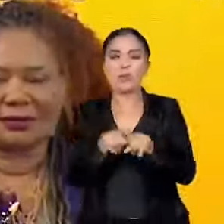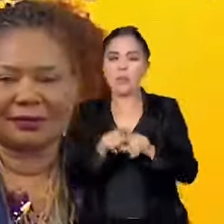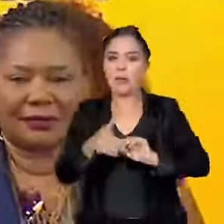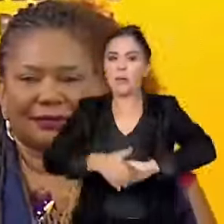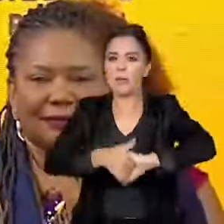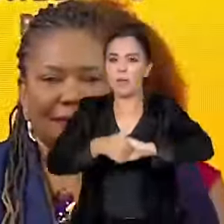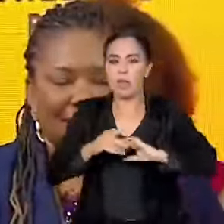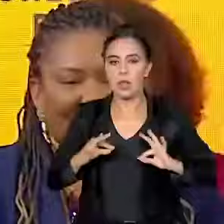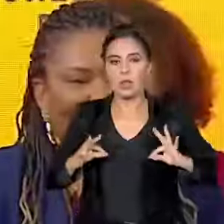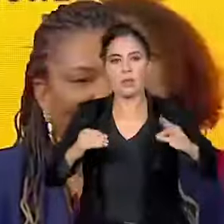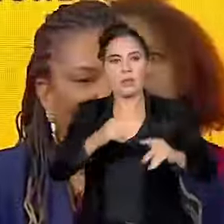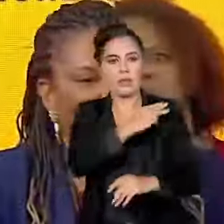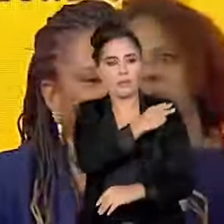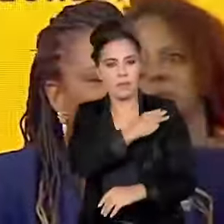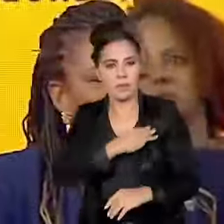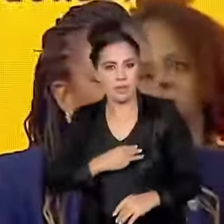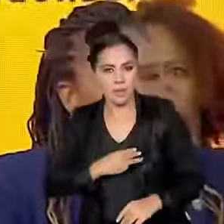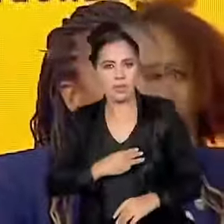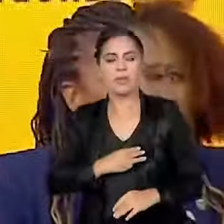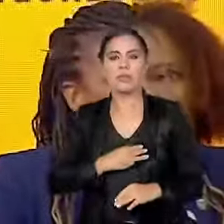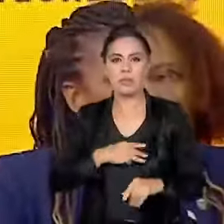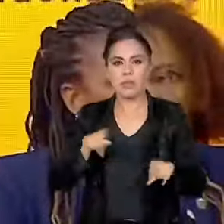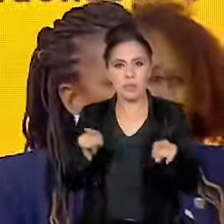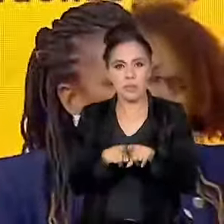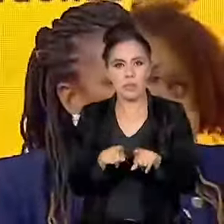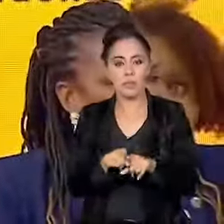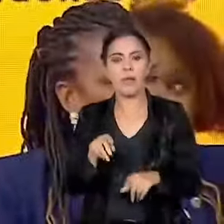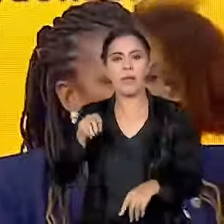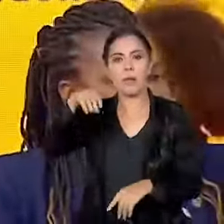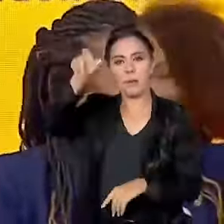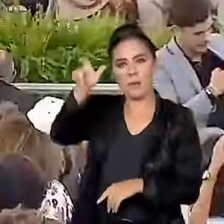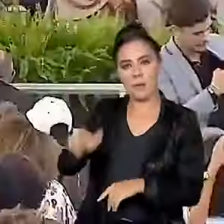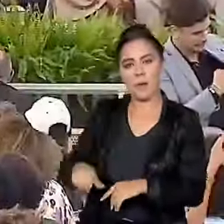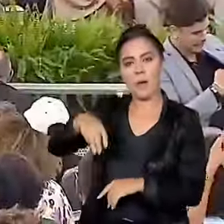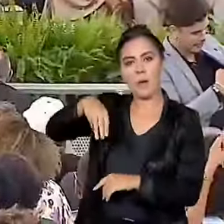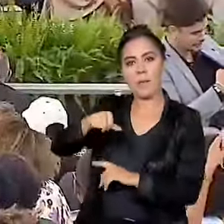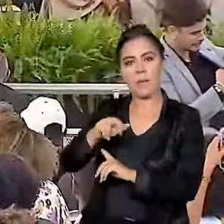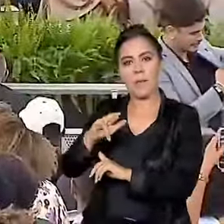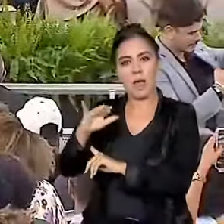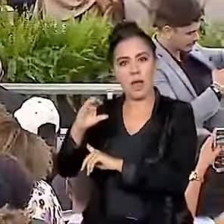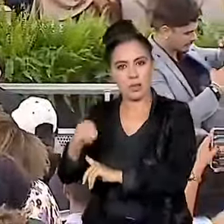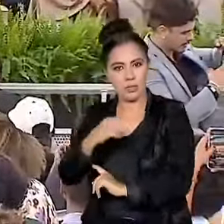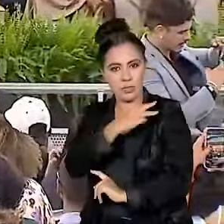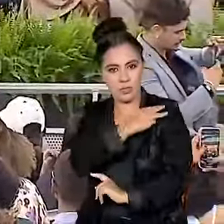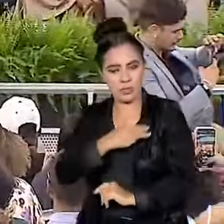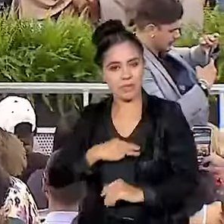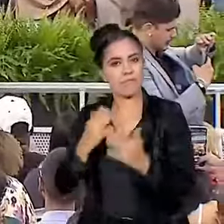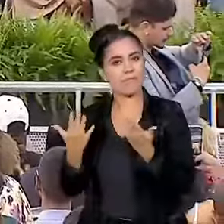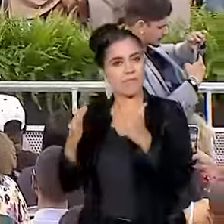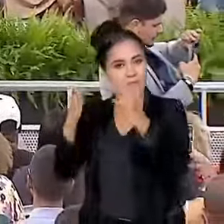presentes, o meu parceiro de luta nessa construção, ministro Márcio Macedo. Por favor, uma salva de palmas